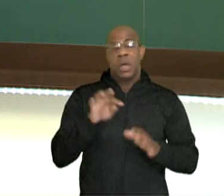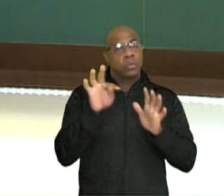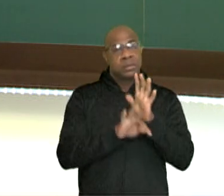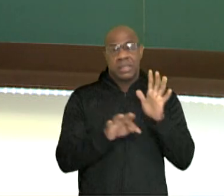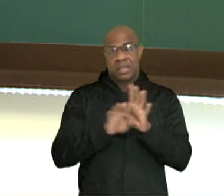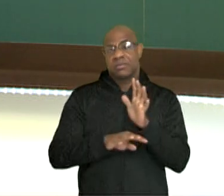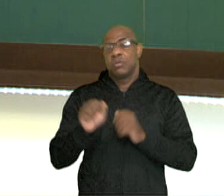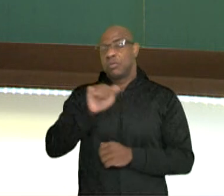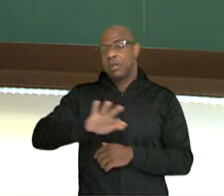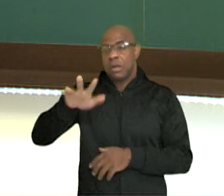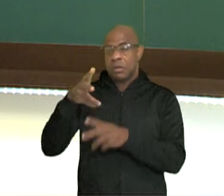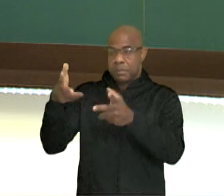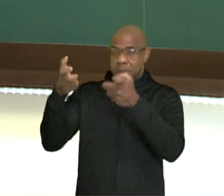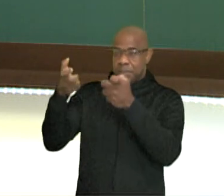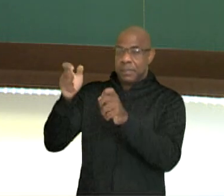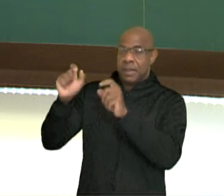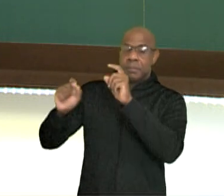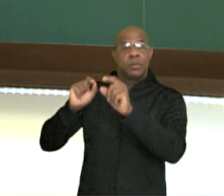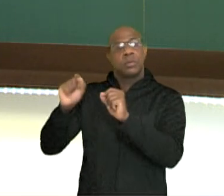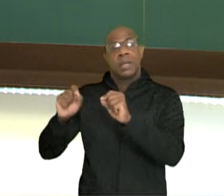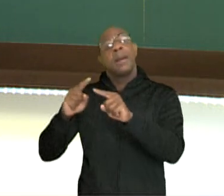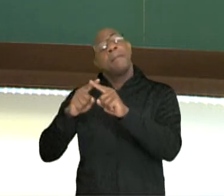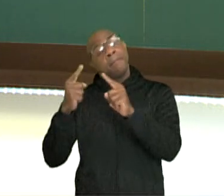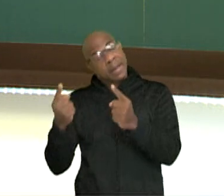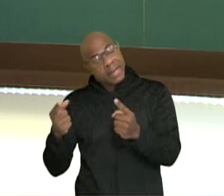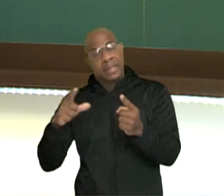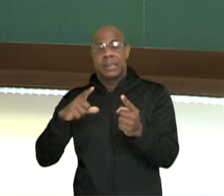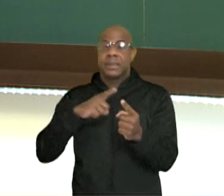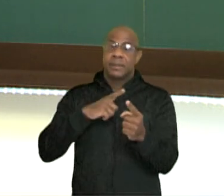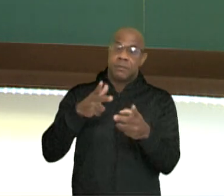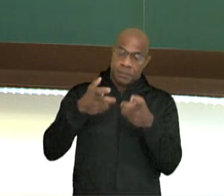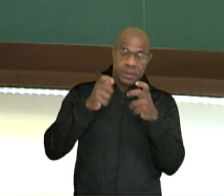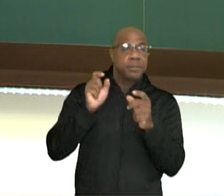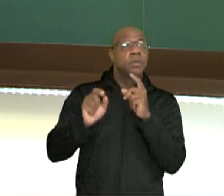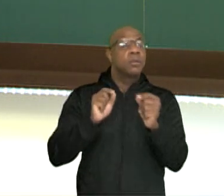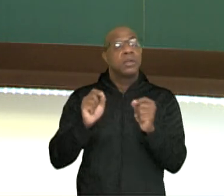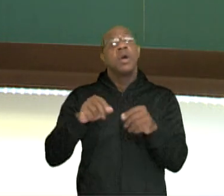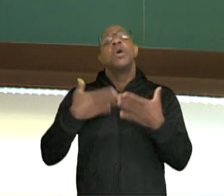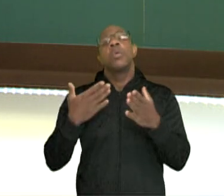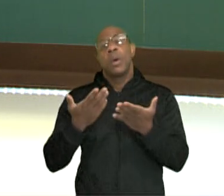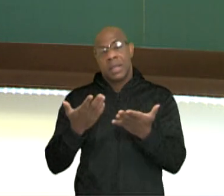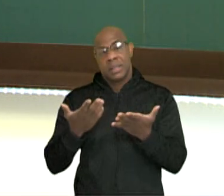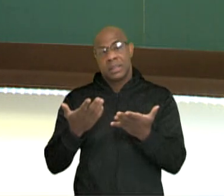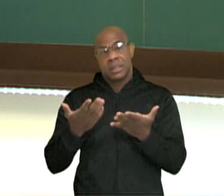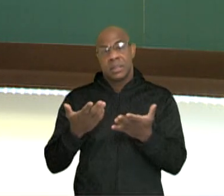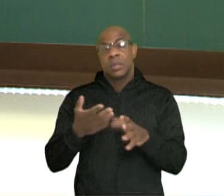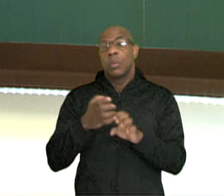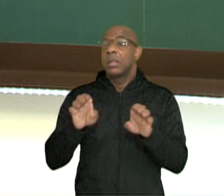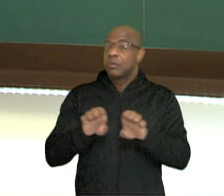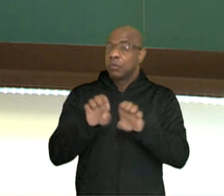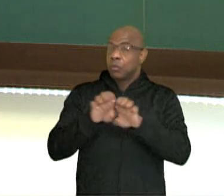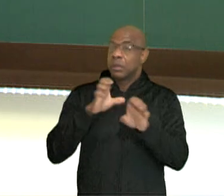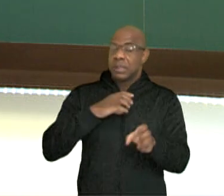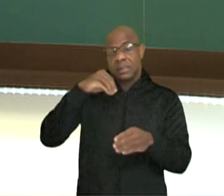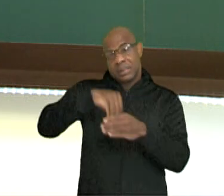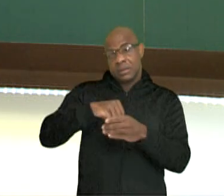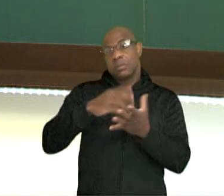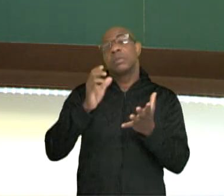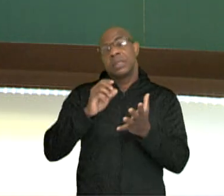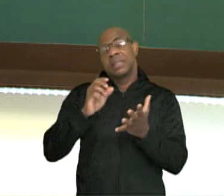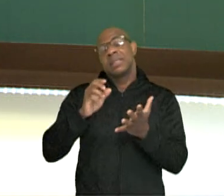no geral aí, né? Mas nós vamos perceber então quais são os elementos necessários então para uma